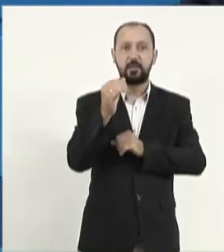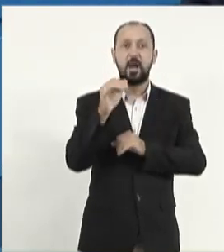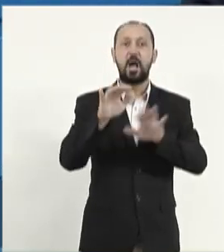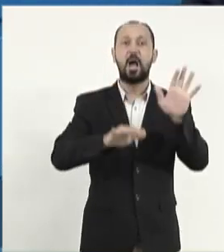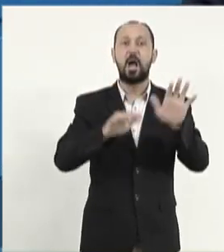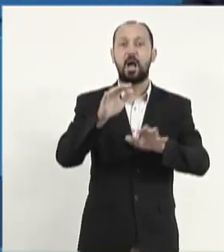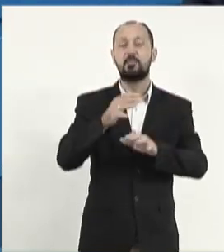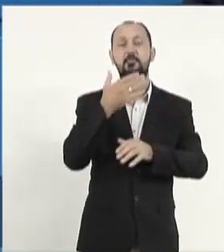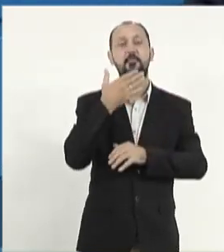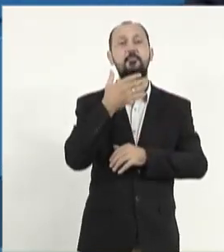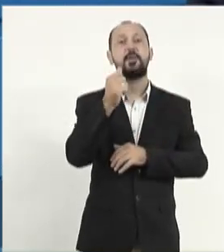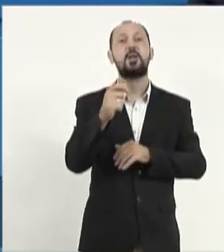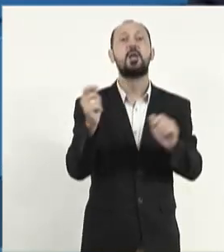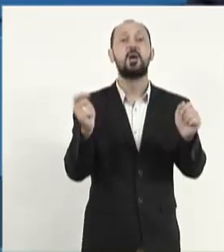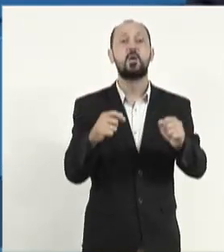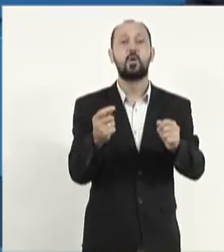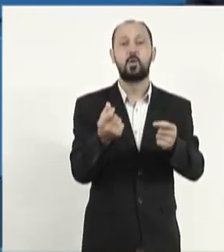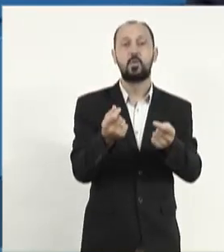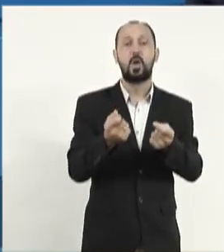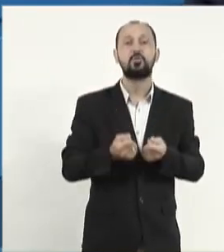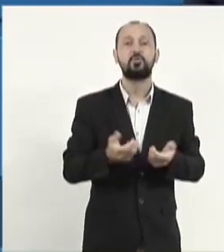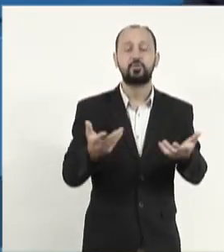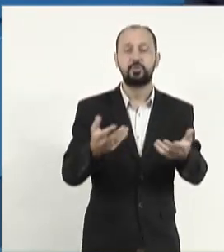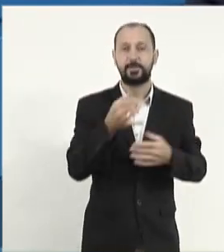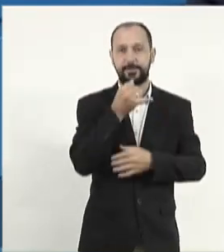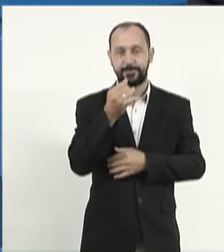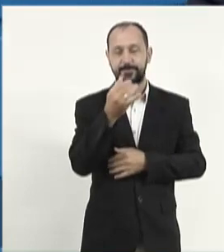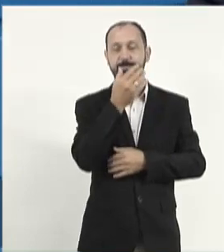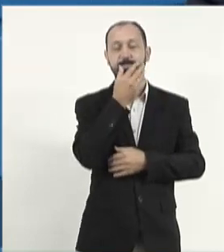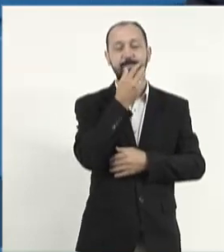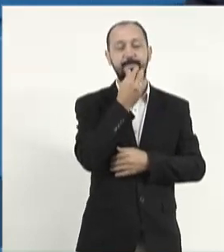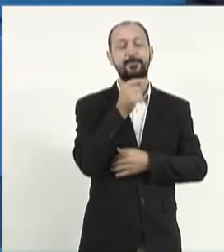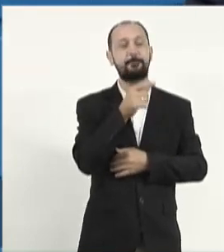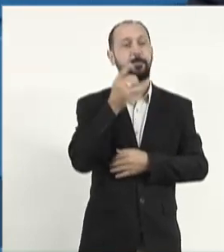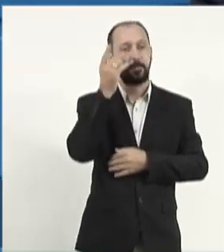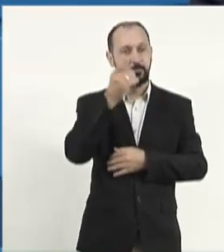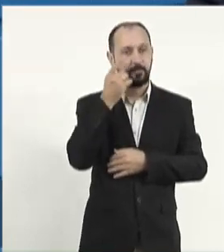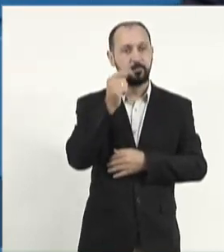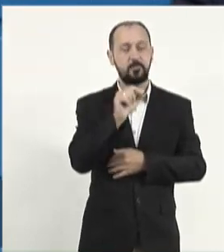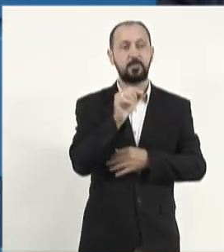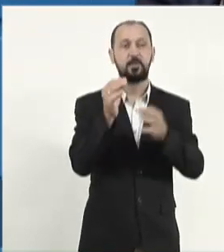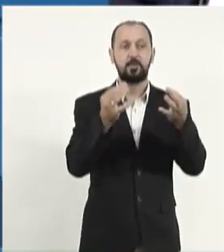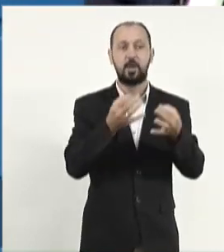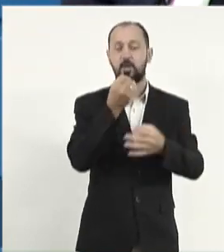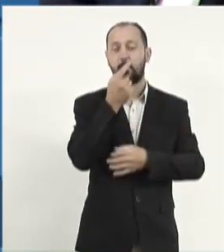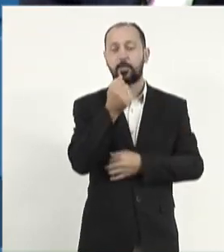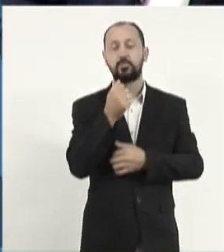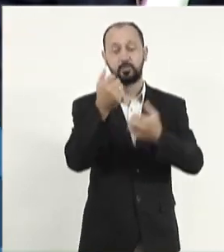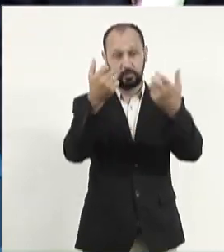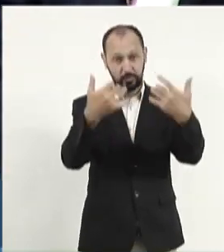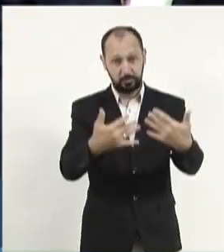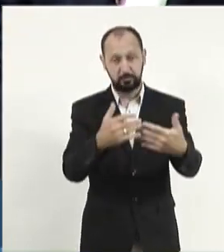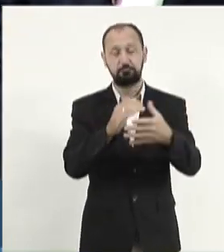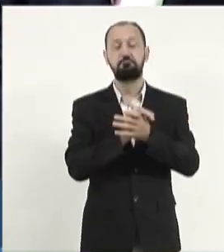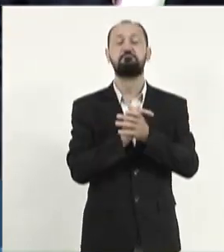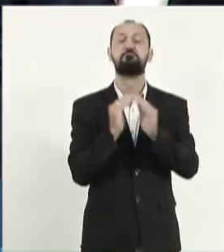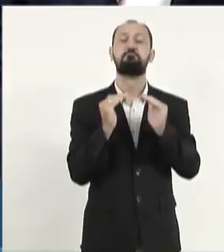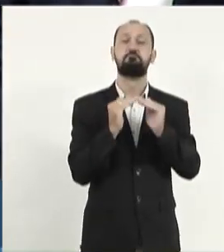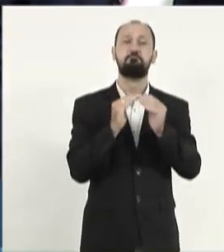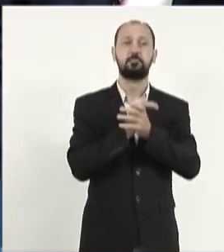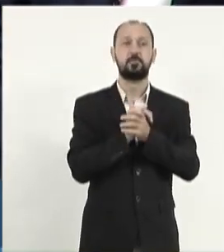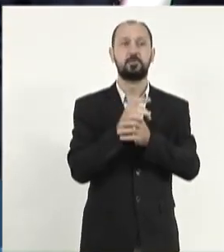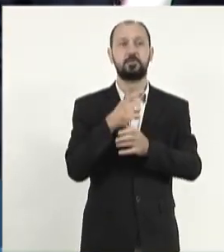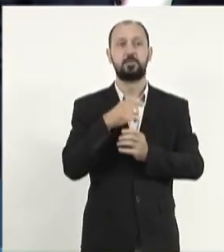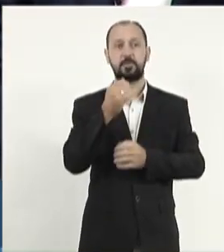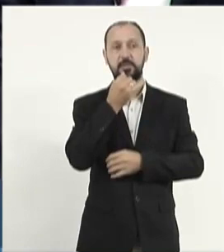maneira a diminuir o consumo de energia. Então, deputado, o senhor é muito pertinente a sua colocação. Nós temos